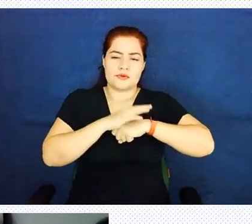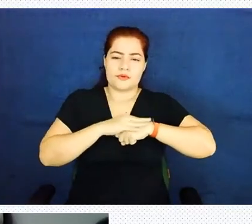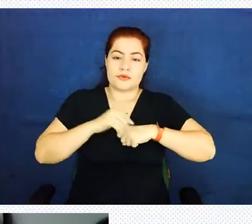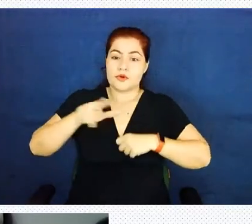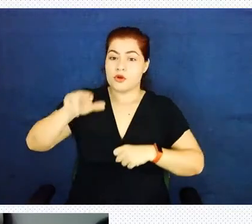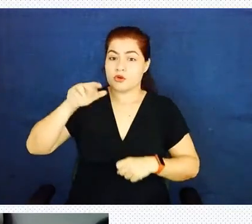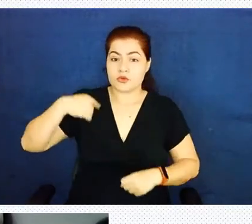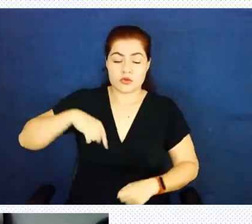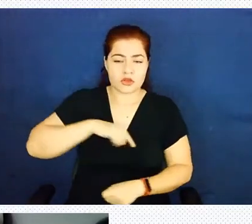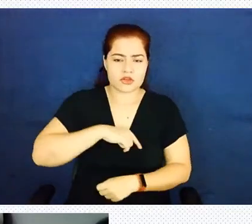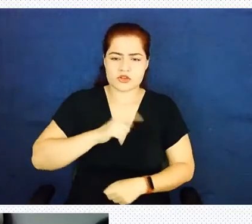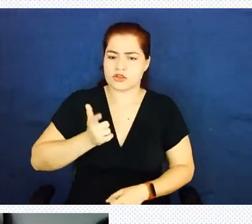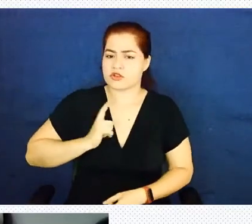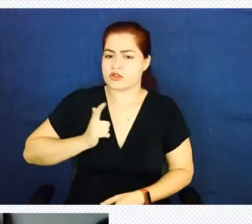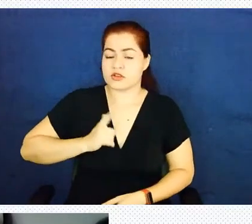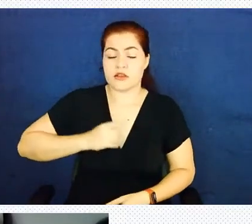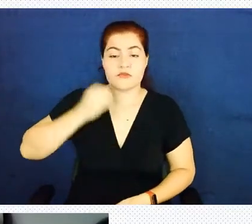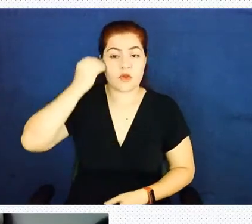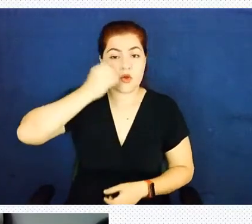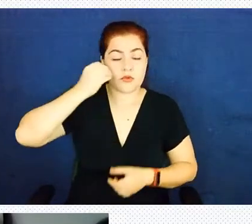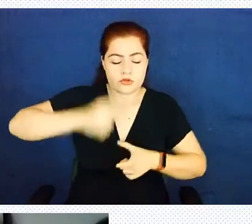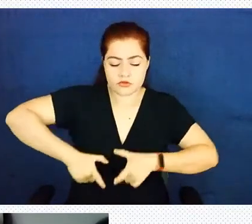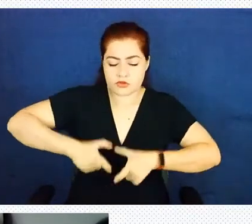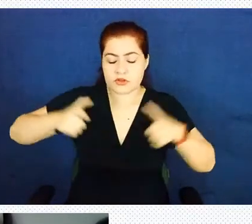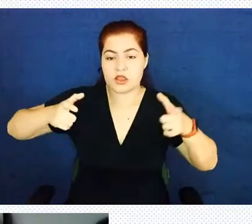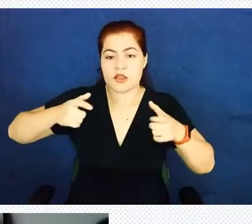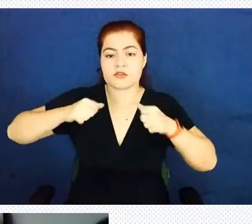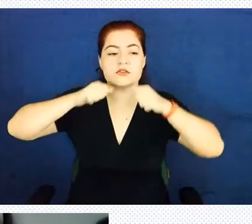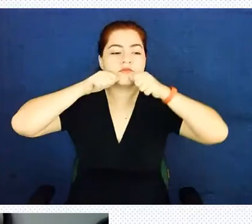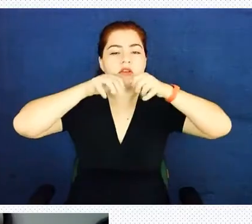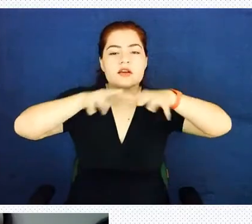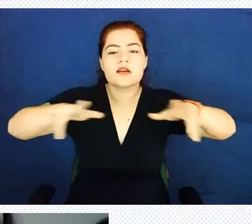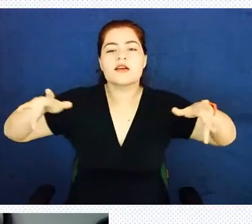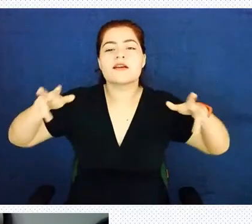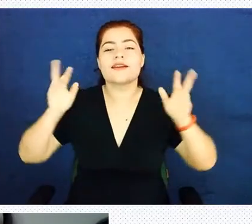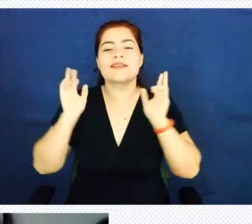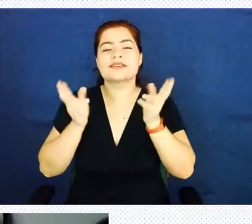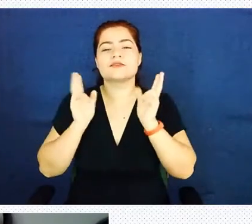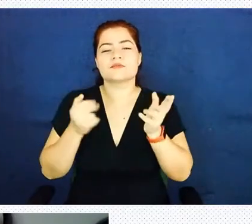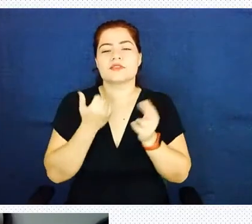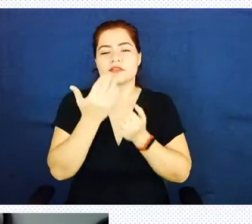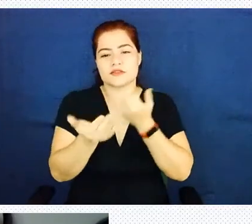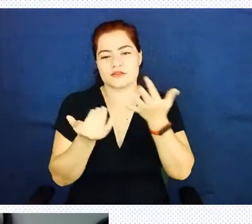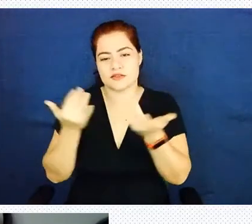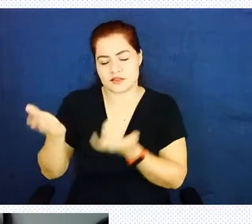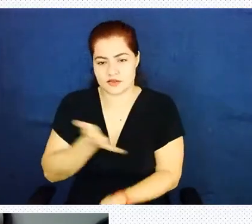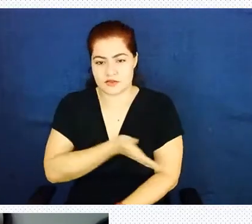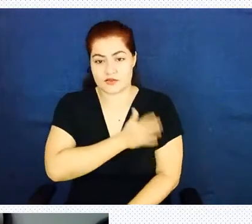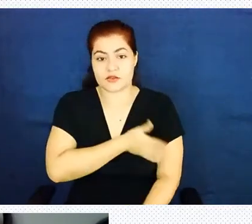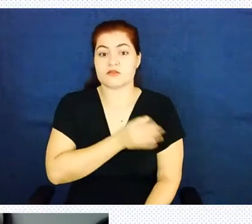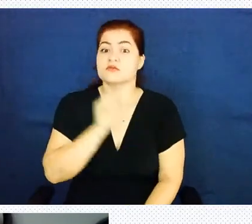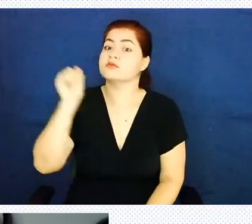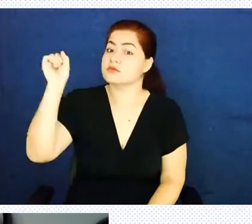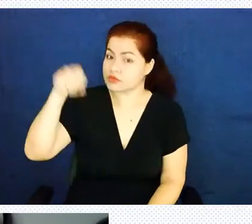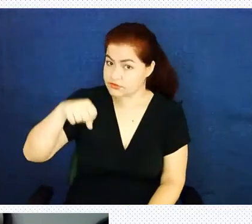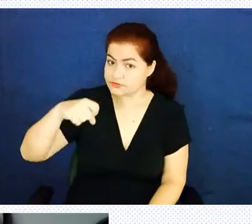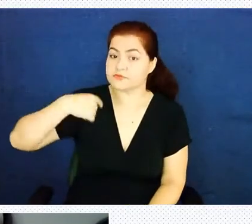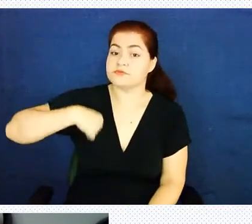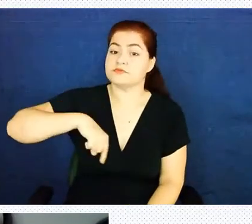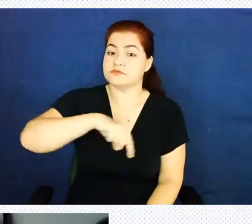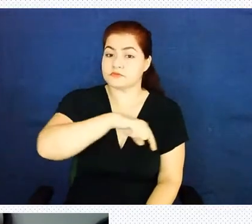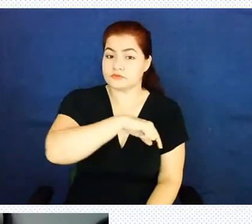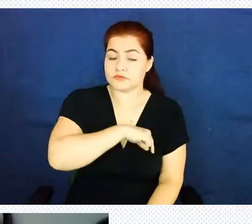tanta oportunidade de levar essa mensagem de esperança aos corações. Sim,